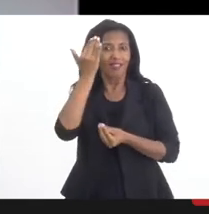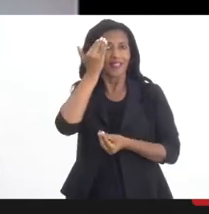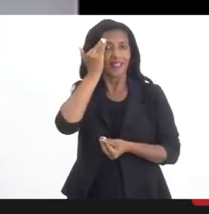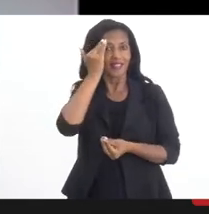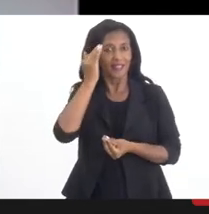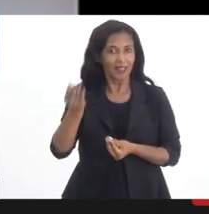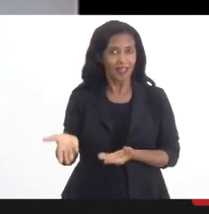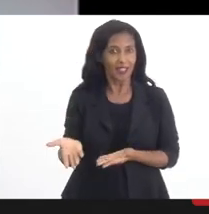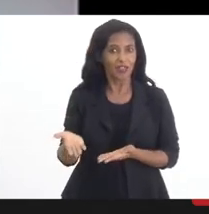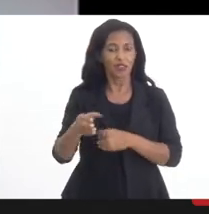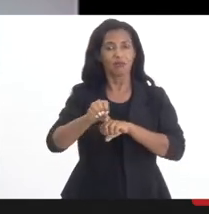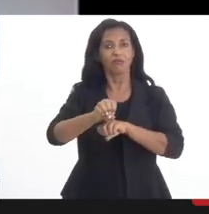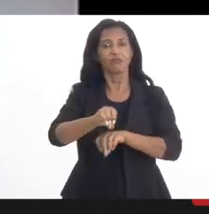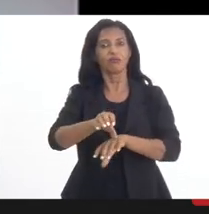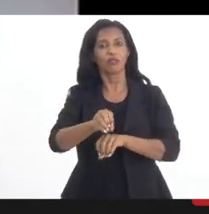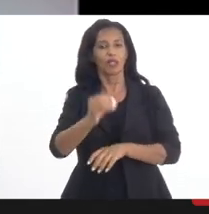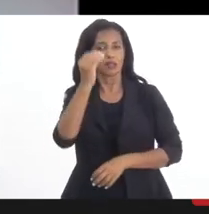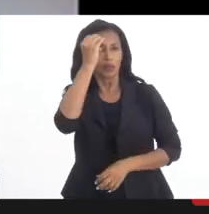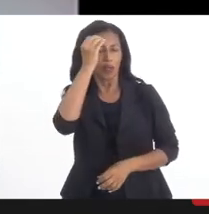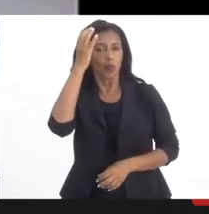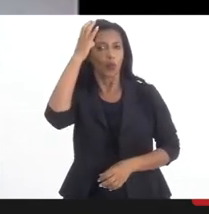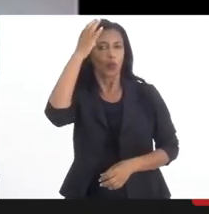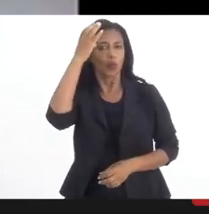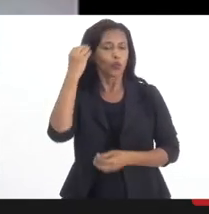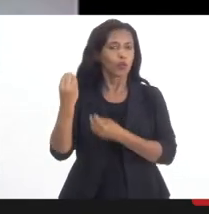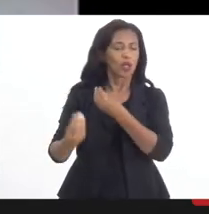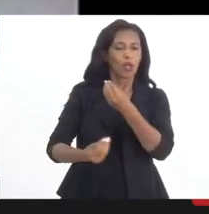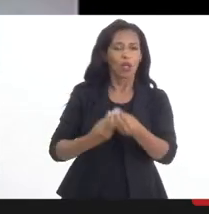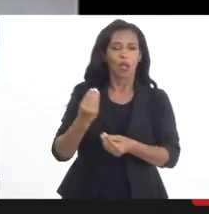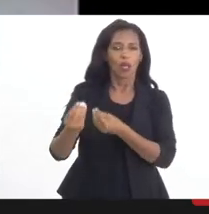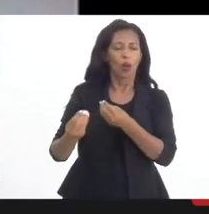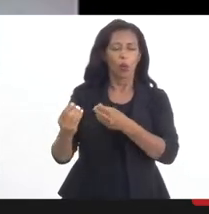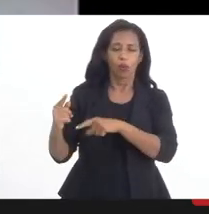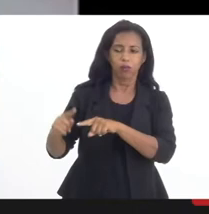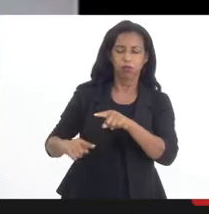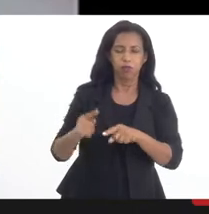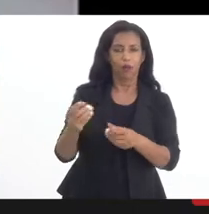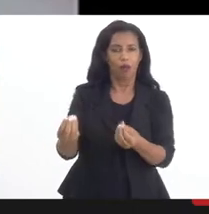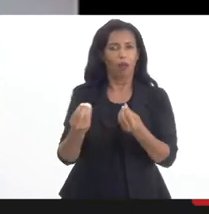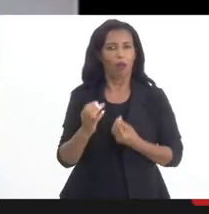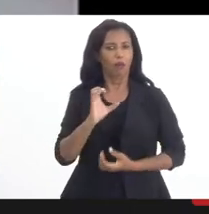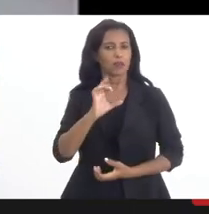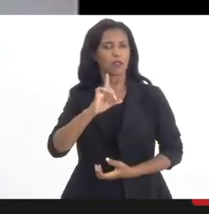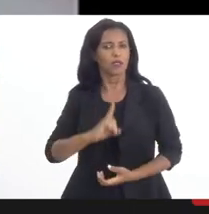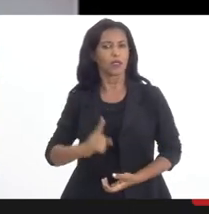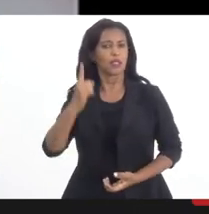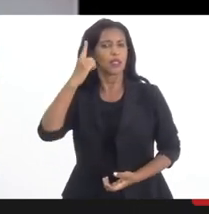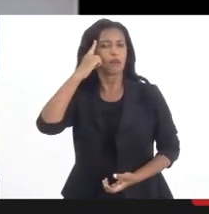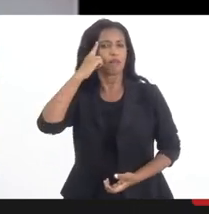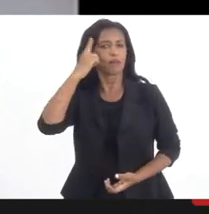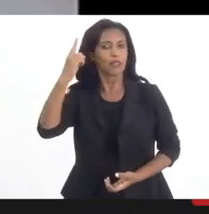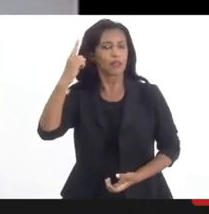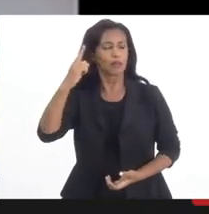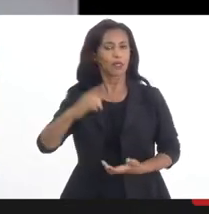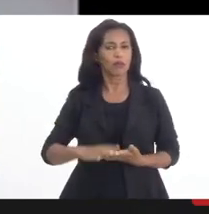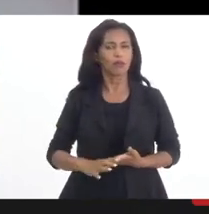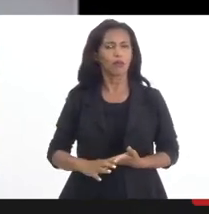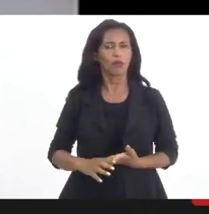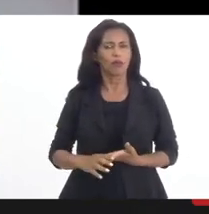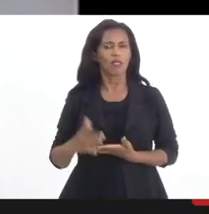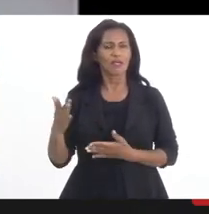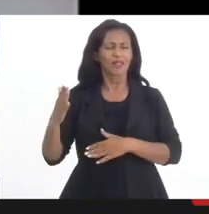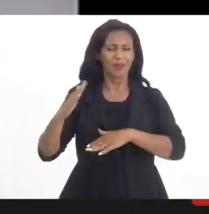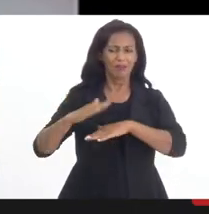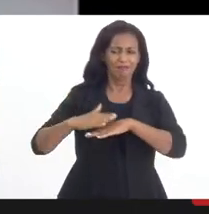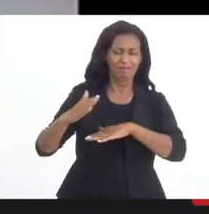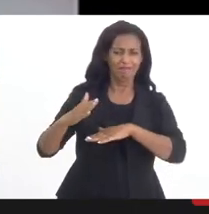que a educação e a cultura, né, como instrumentos aí de cidadania, de pensamento crítico, são as mais